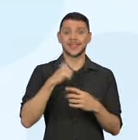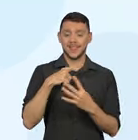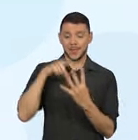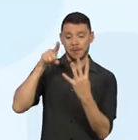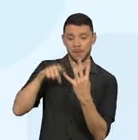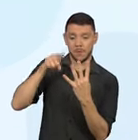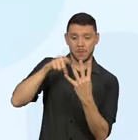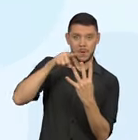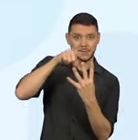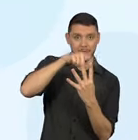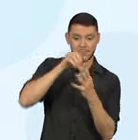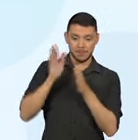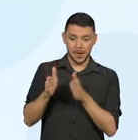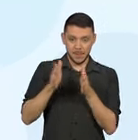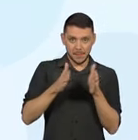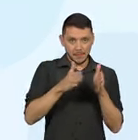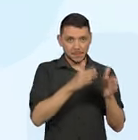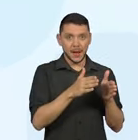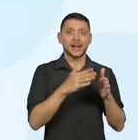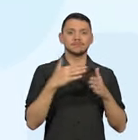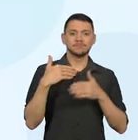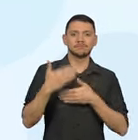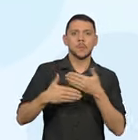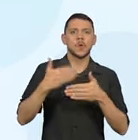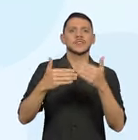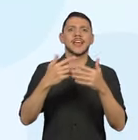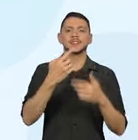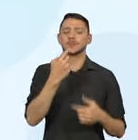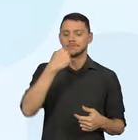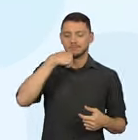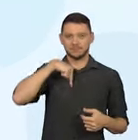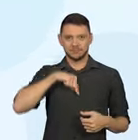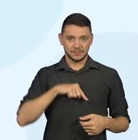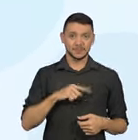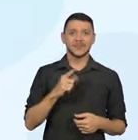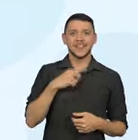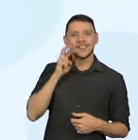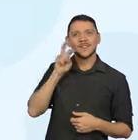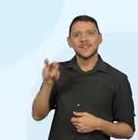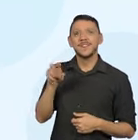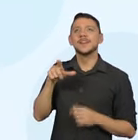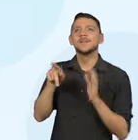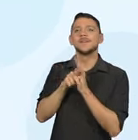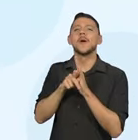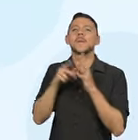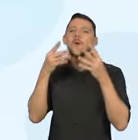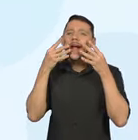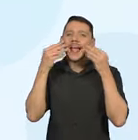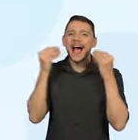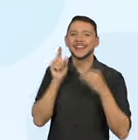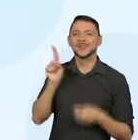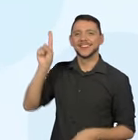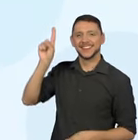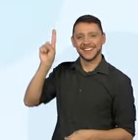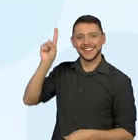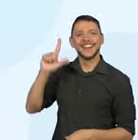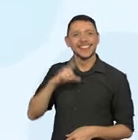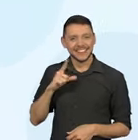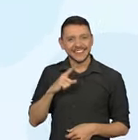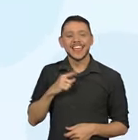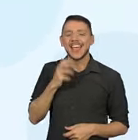etapas do processo digestivo? Estão vendo o miauzinho mastigando aqui, feliz da vida, enquanto estuda? Então, olha só. Primeira etapa é essa